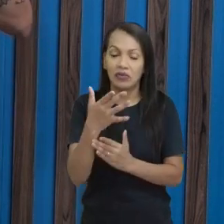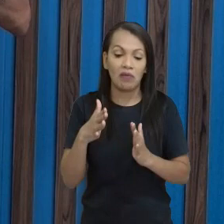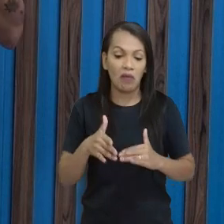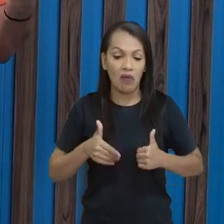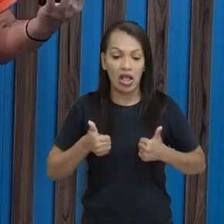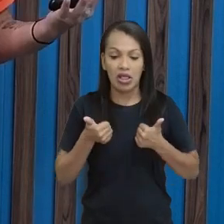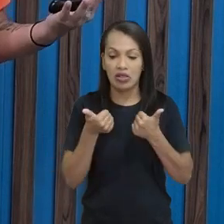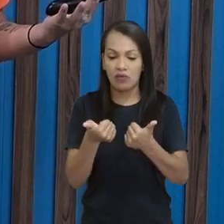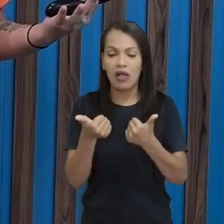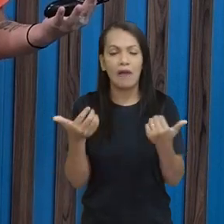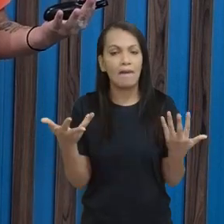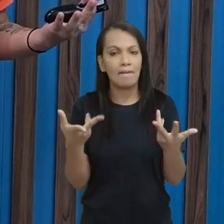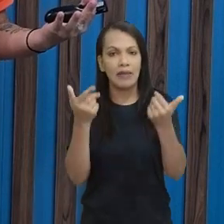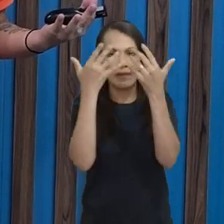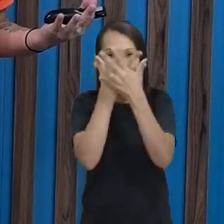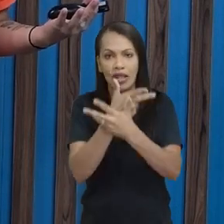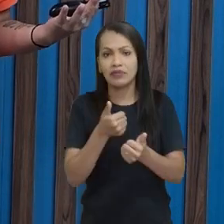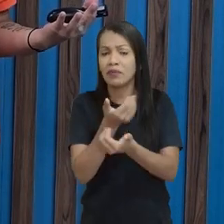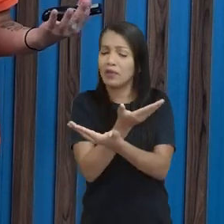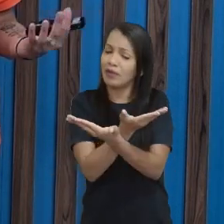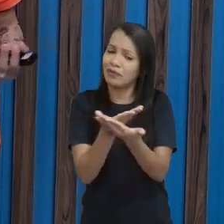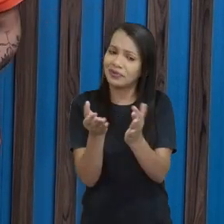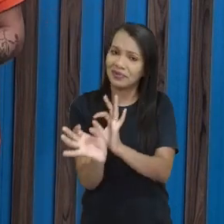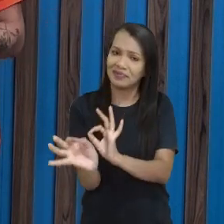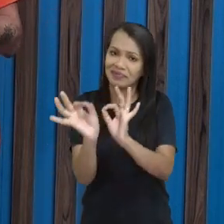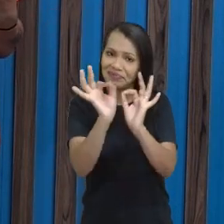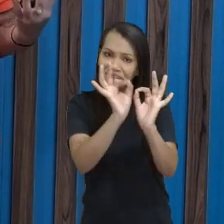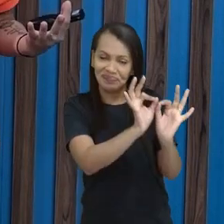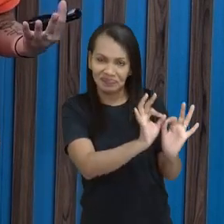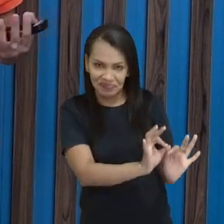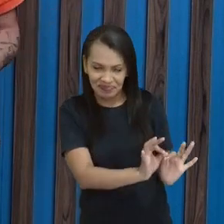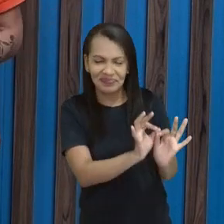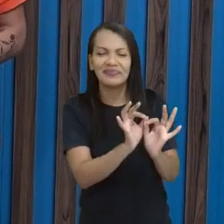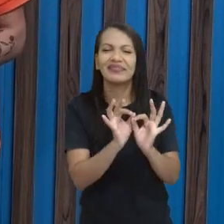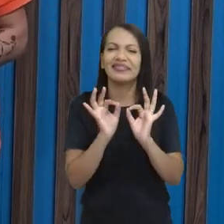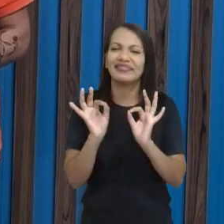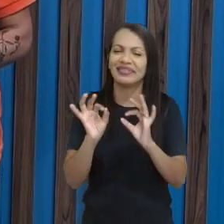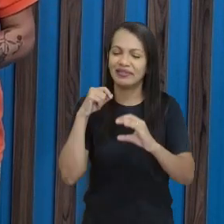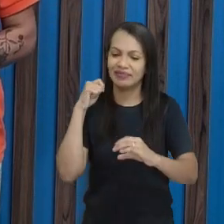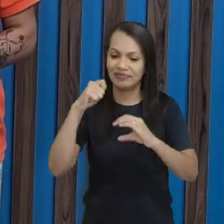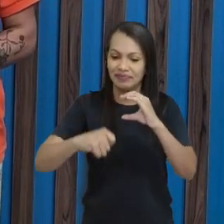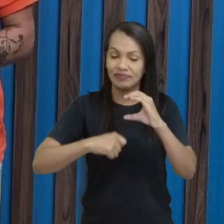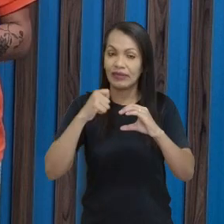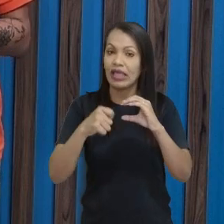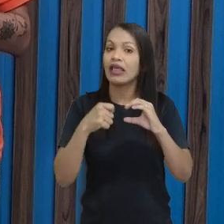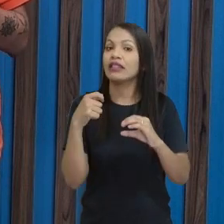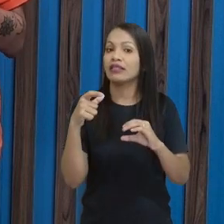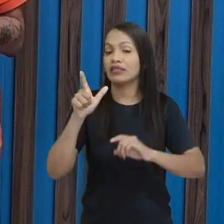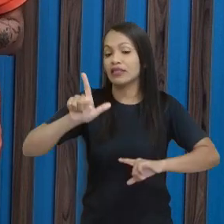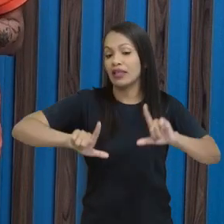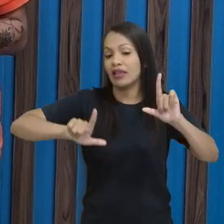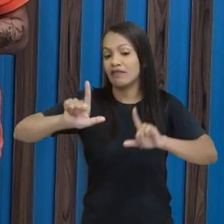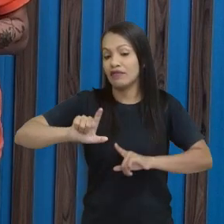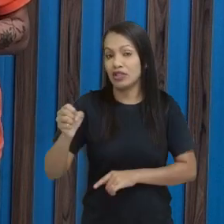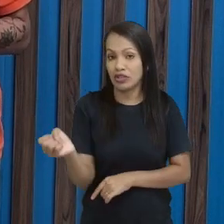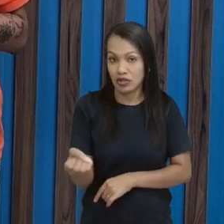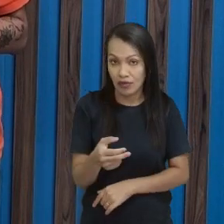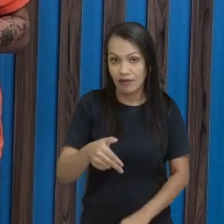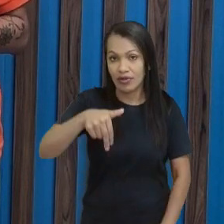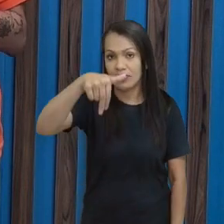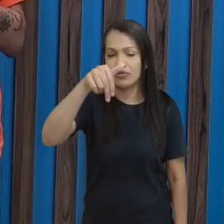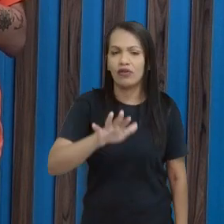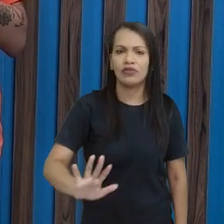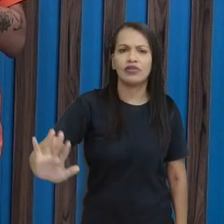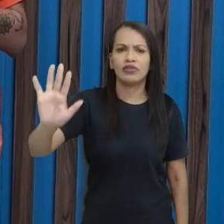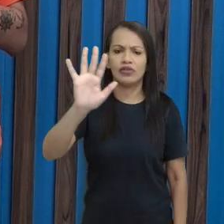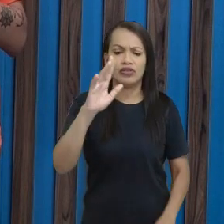qualidade belíssima aí para vocês, transmitindo aí pela TV Nova. E junto comigo hoje